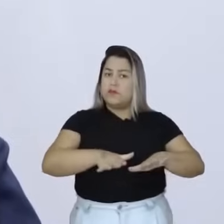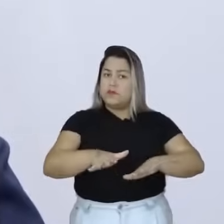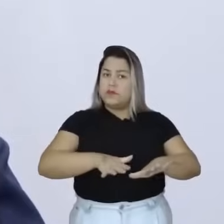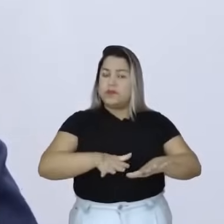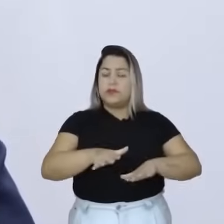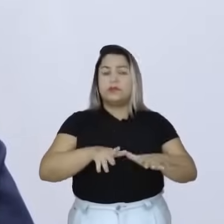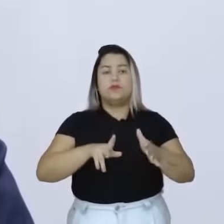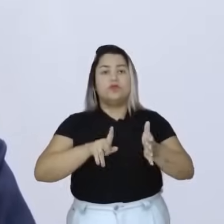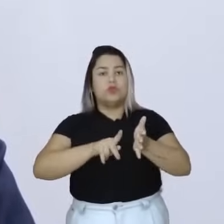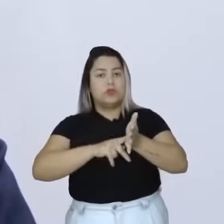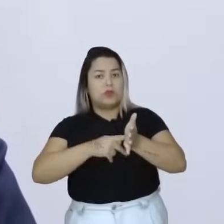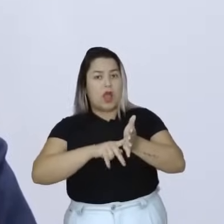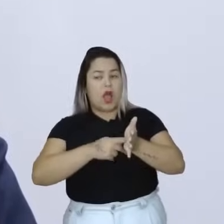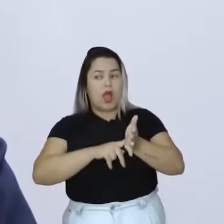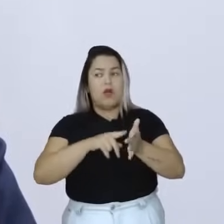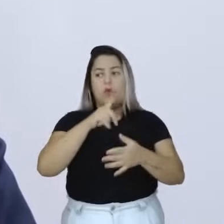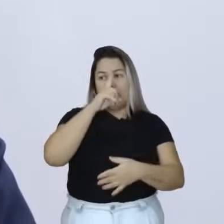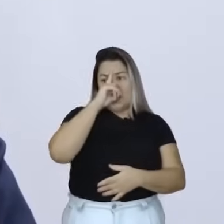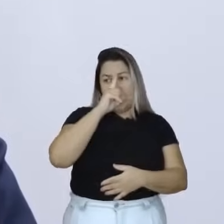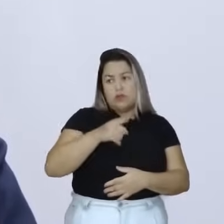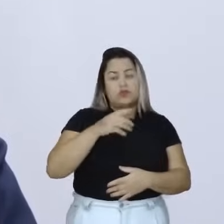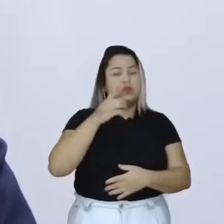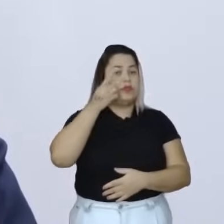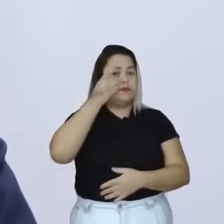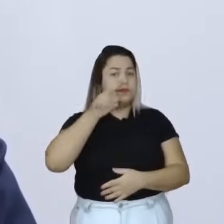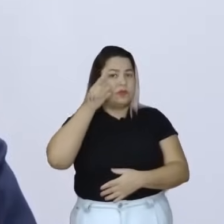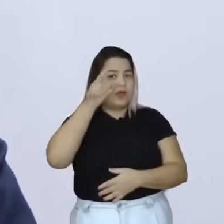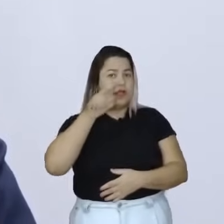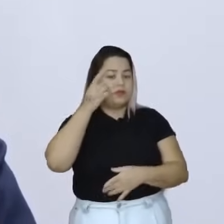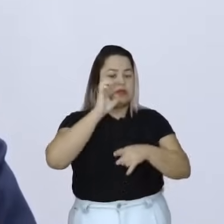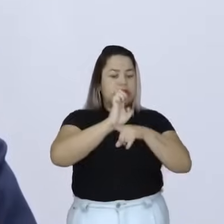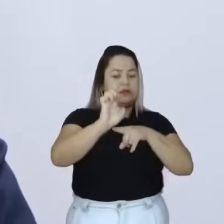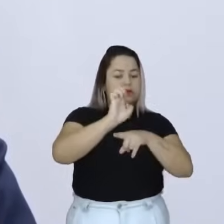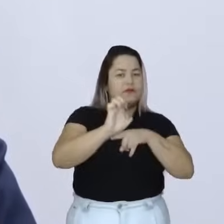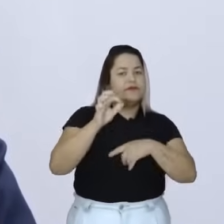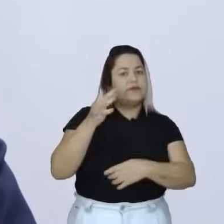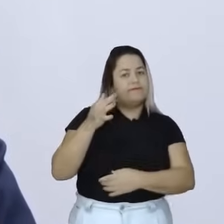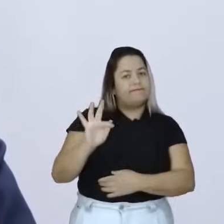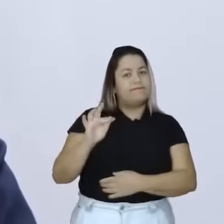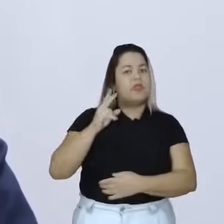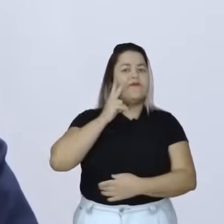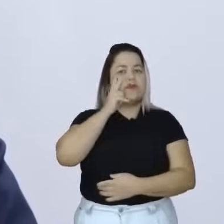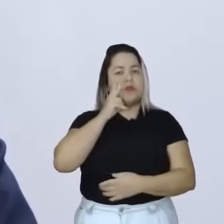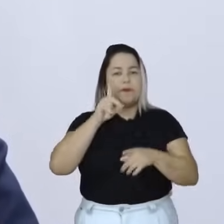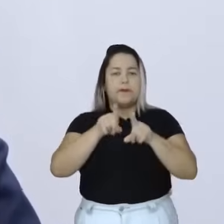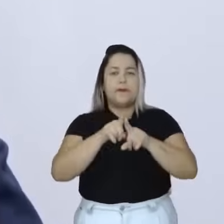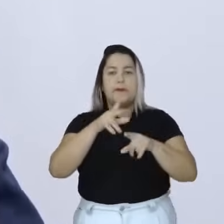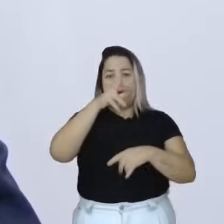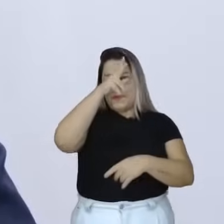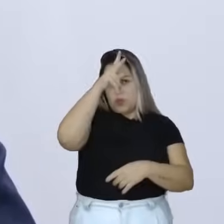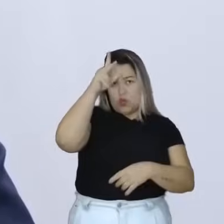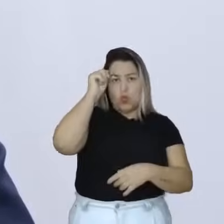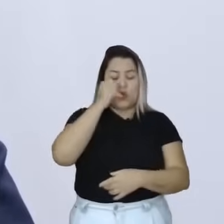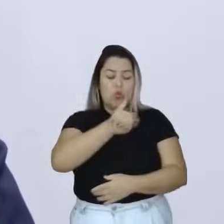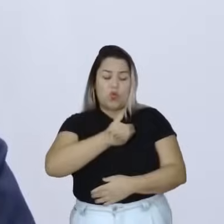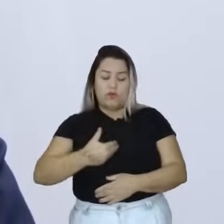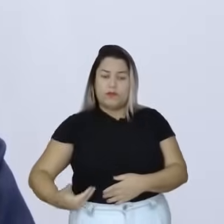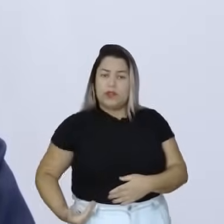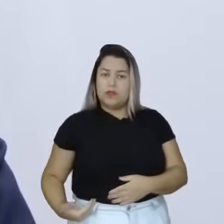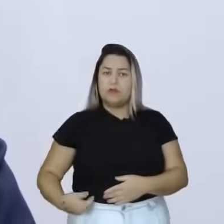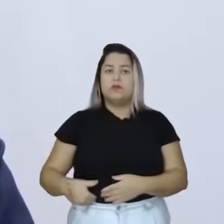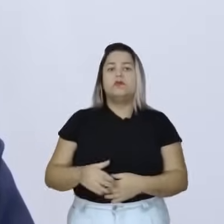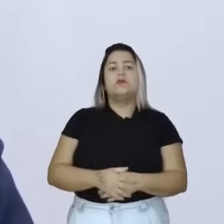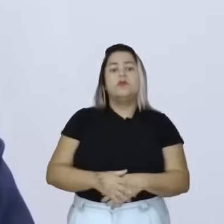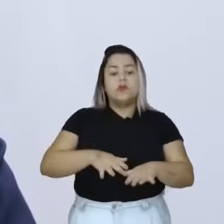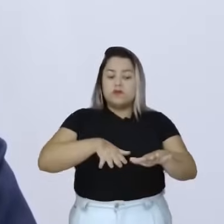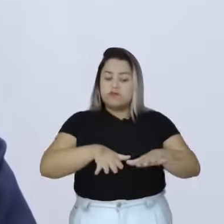sindical, mandatos de deputados estaduais, federais, vereadores, prefeitos, governadores e